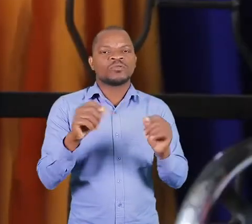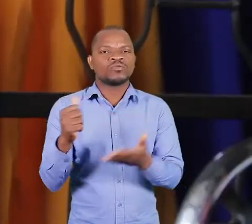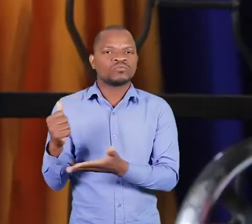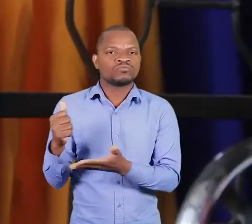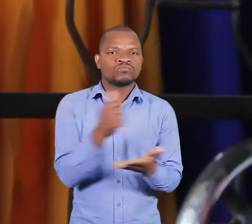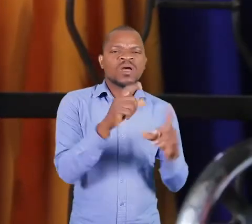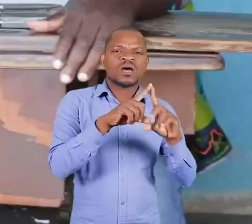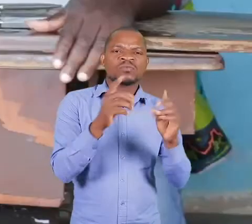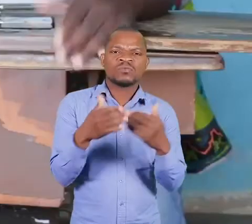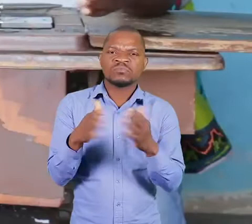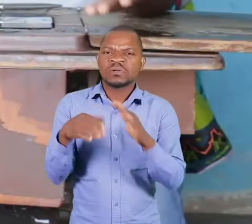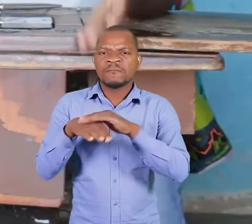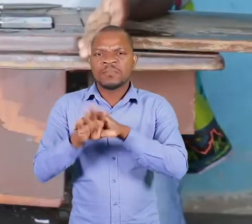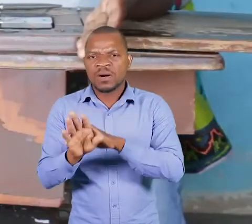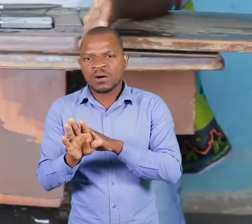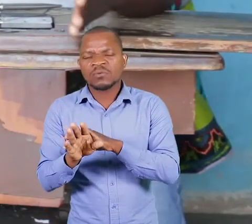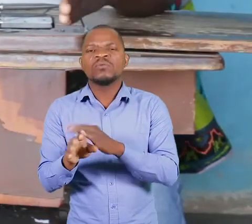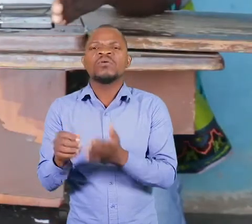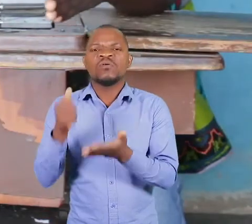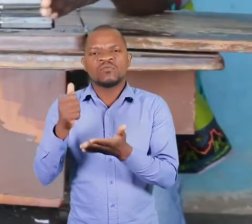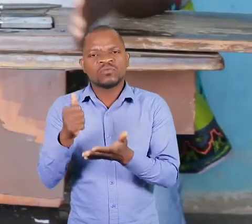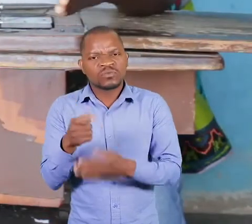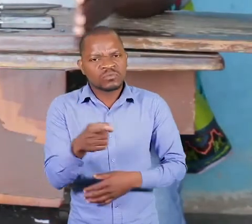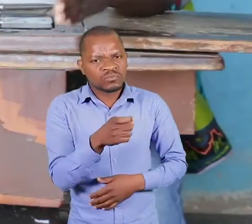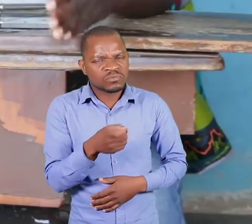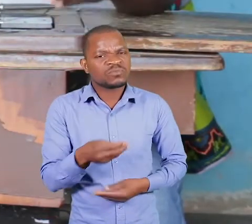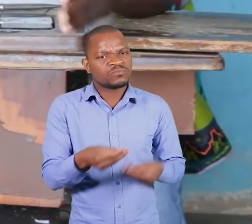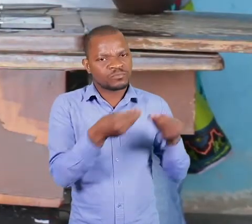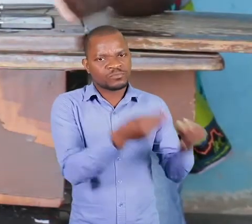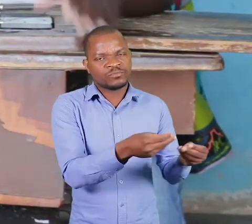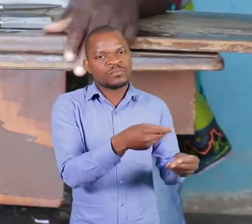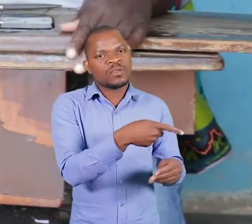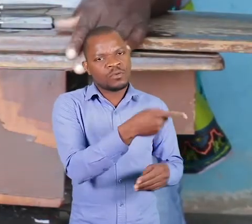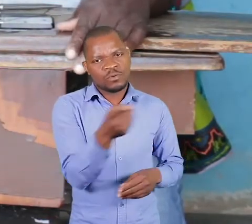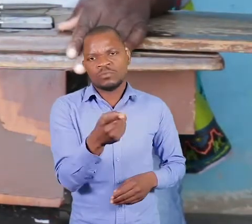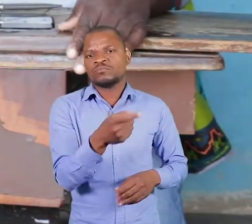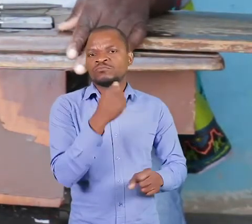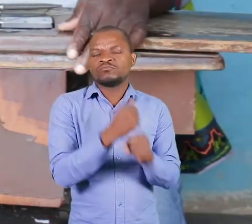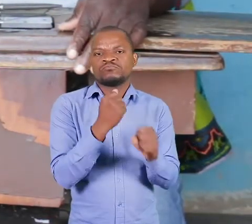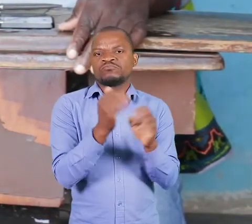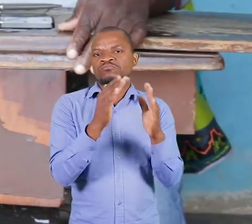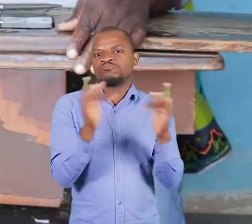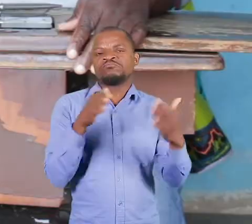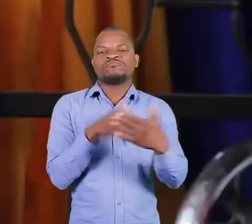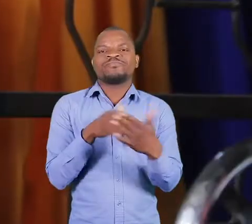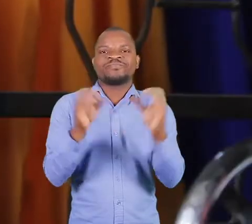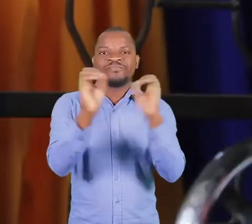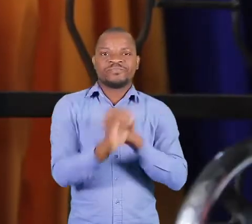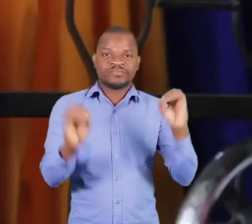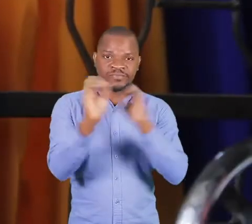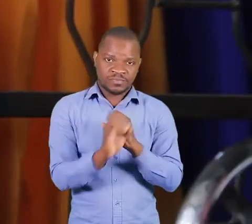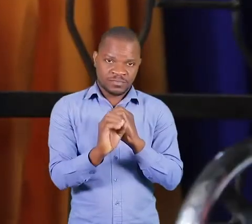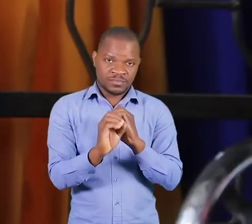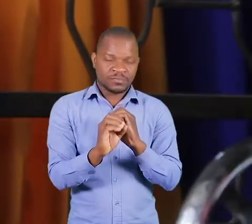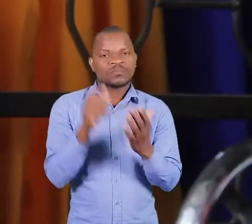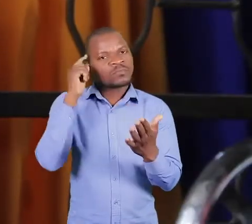financiamento bancário, era a melhor forma de encorajar a mulher para trabalhar sem dificuldades. É isso. Então,